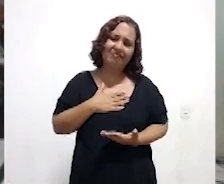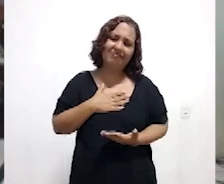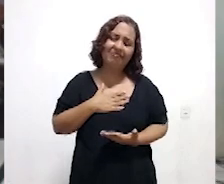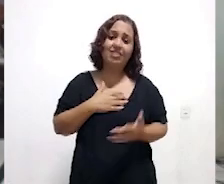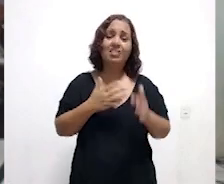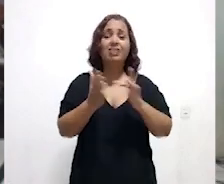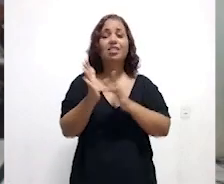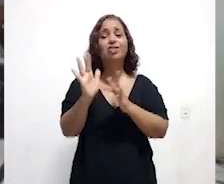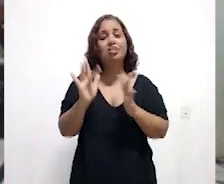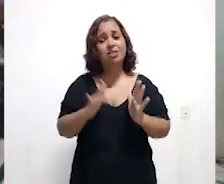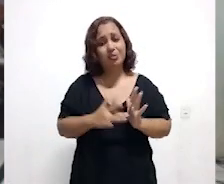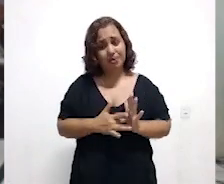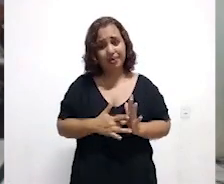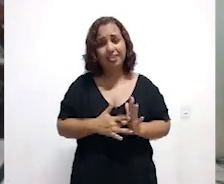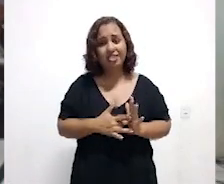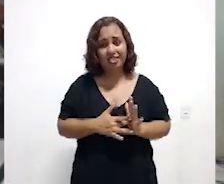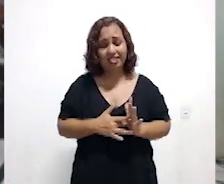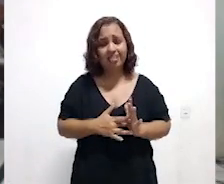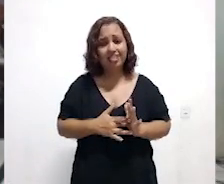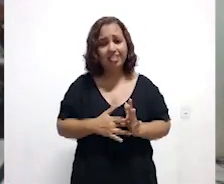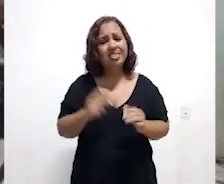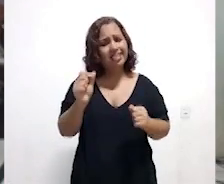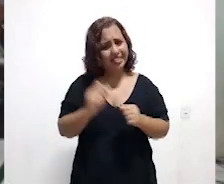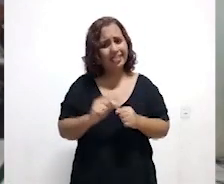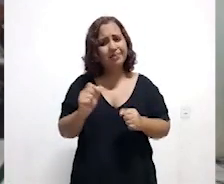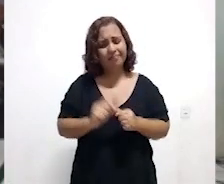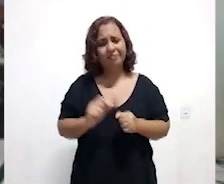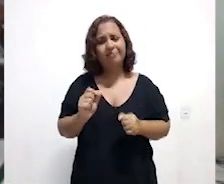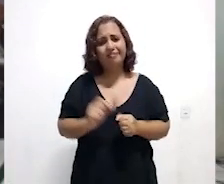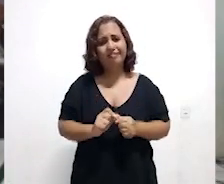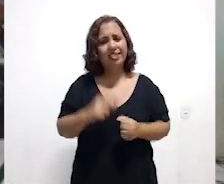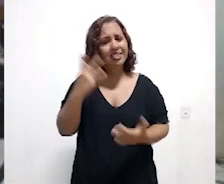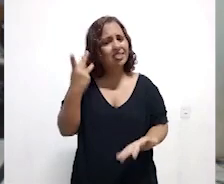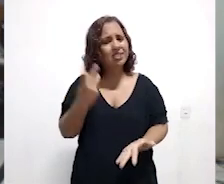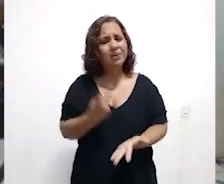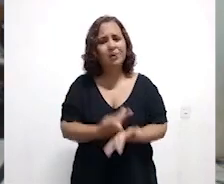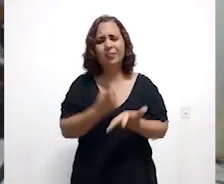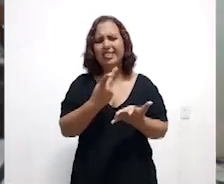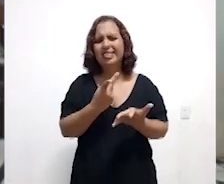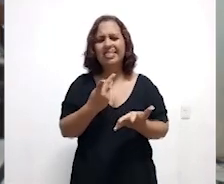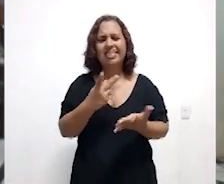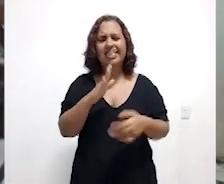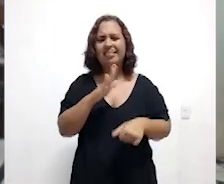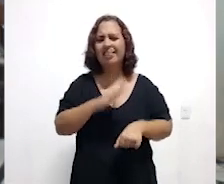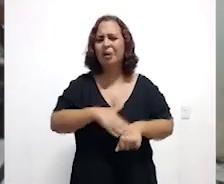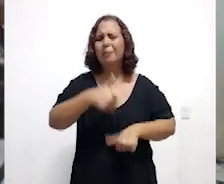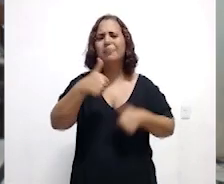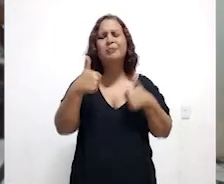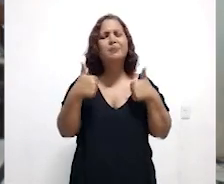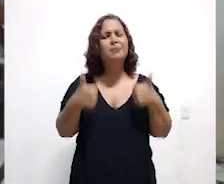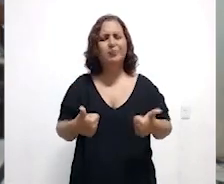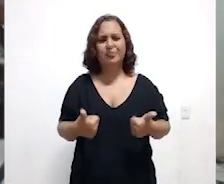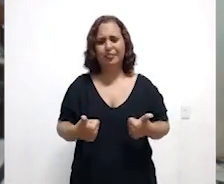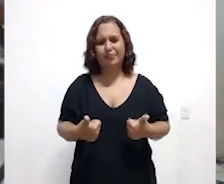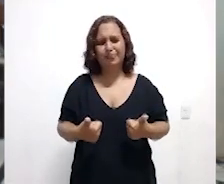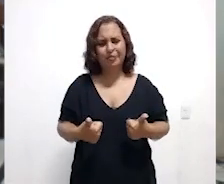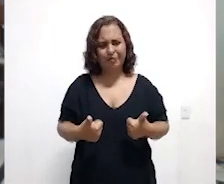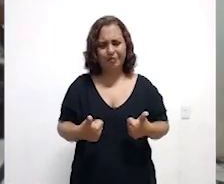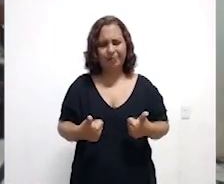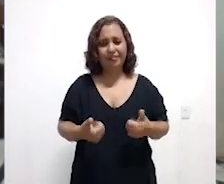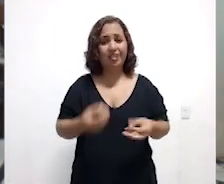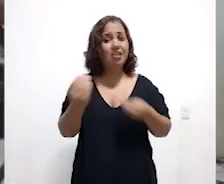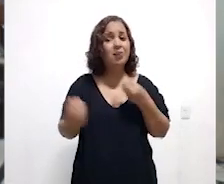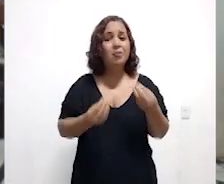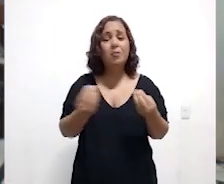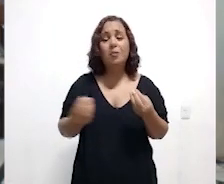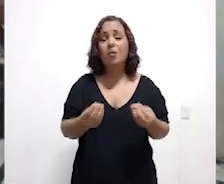Jesus, ele opera de uma forma ainda maior do que aquele pai